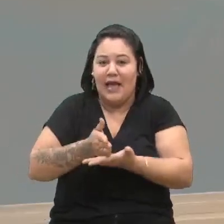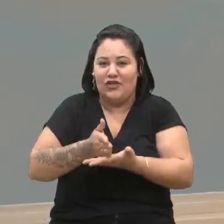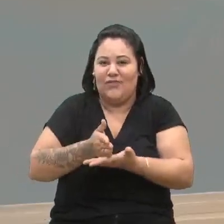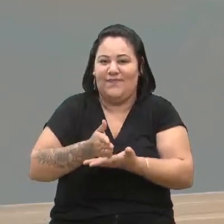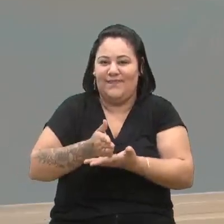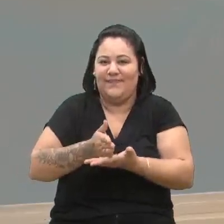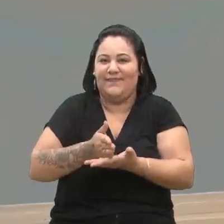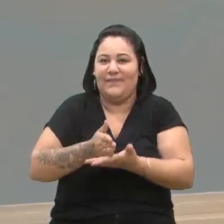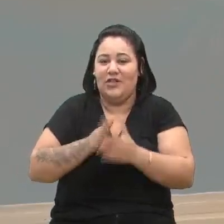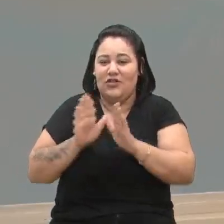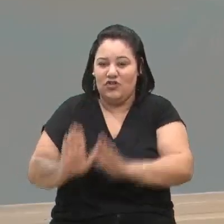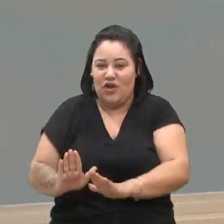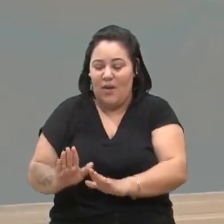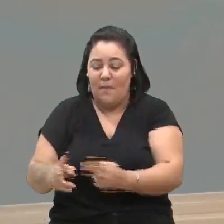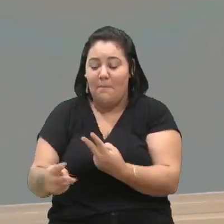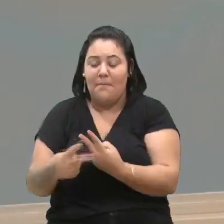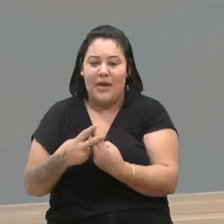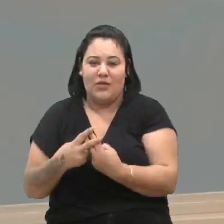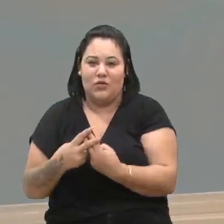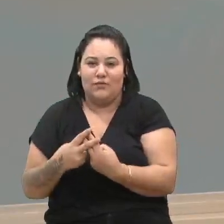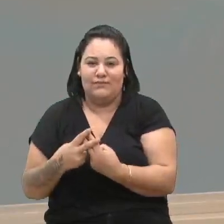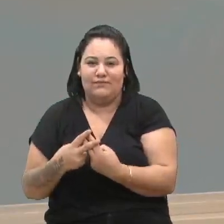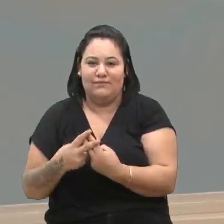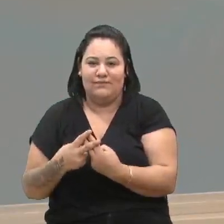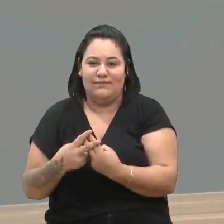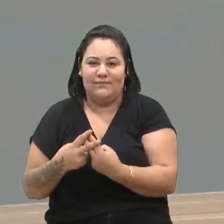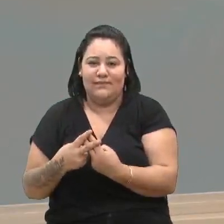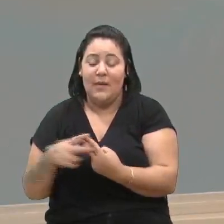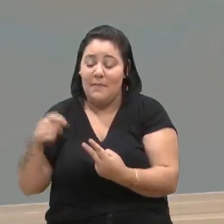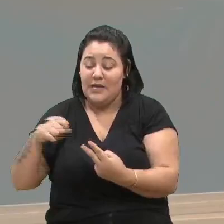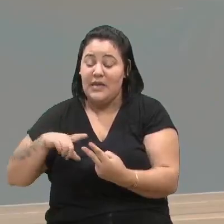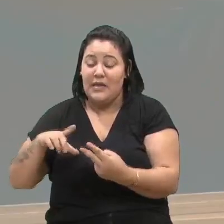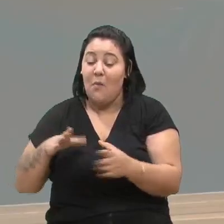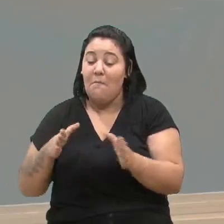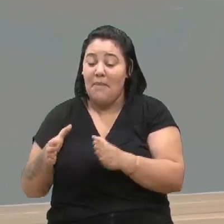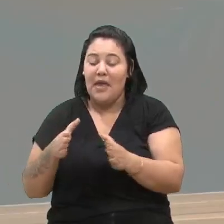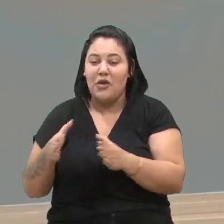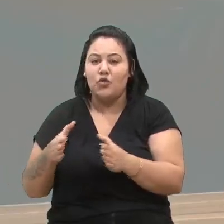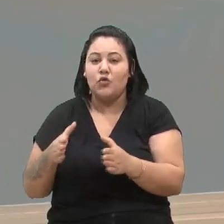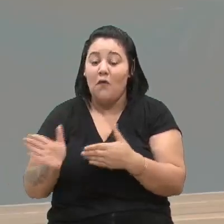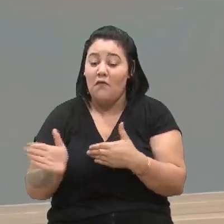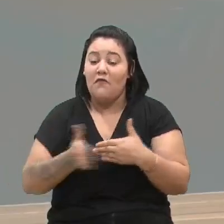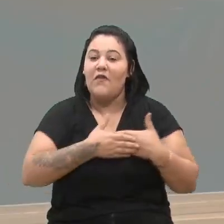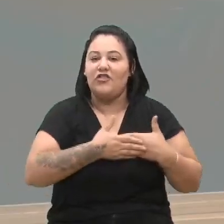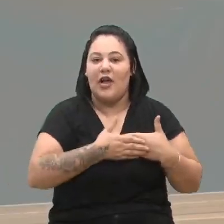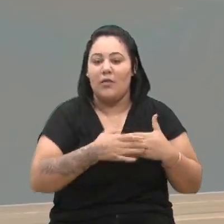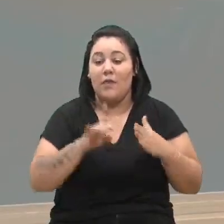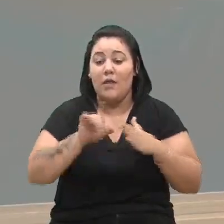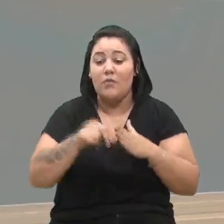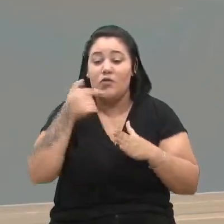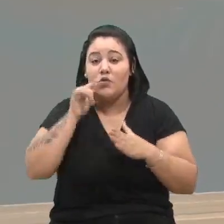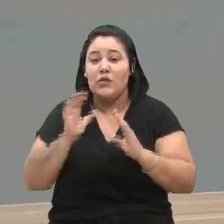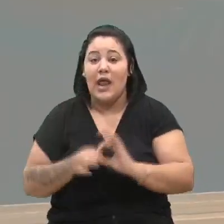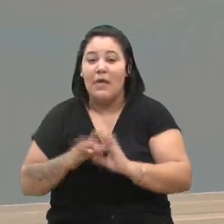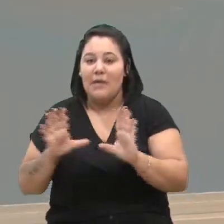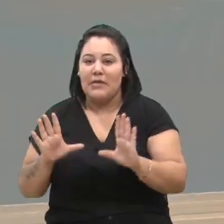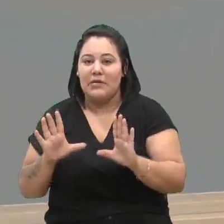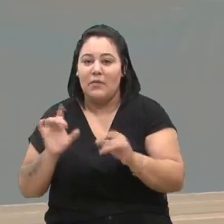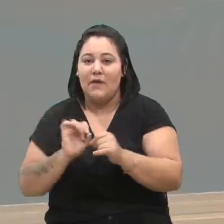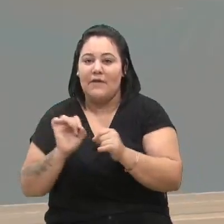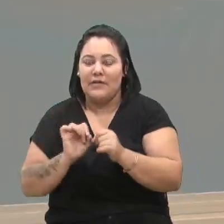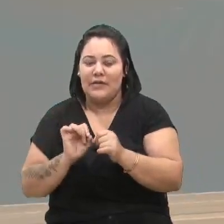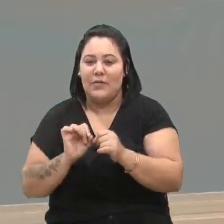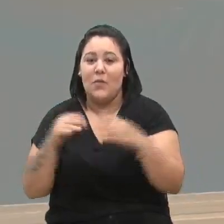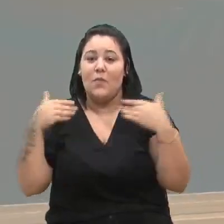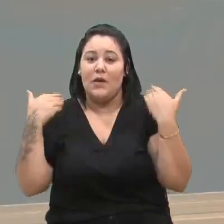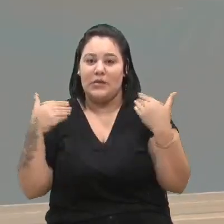no caso dele ser rescindente. Então, é muito pouco. As pessoas